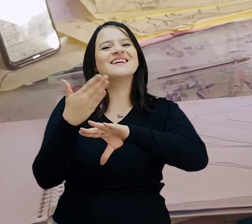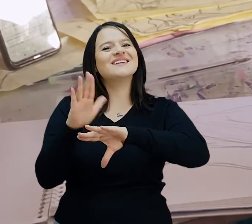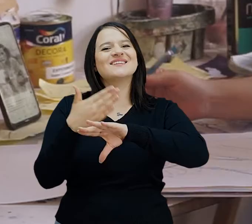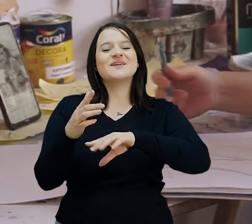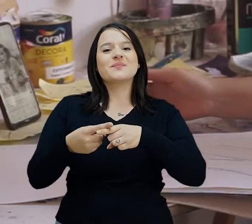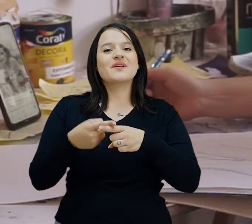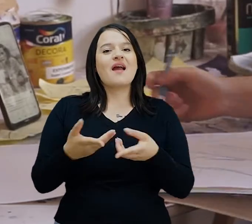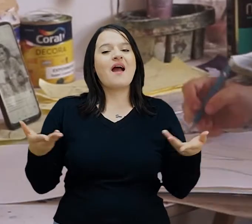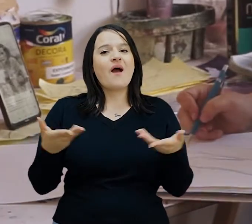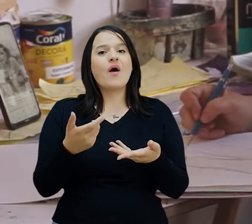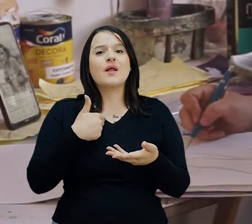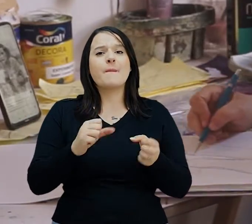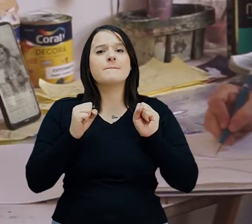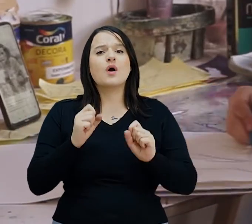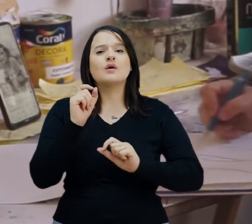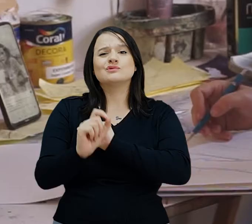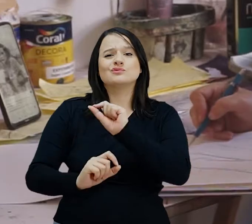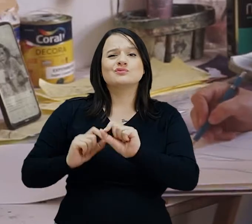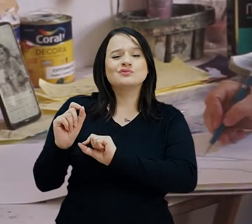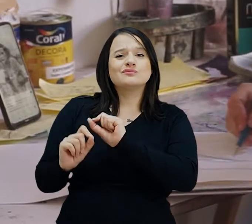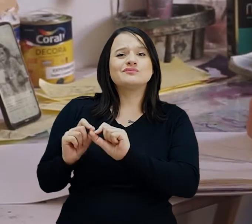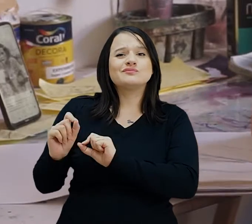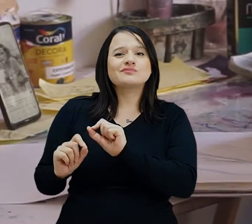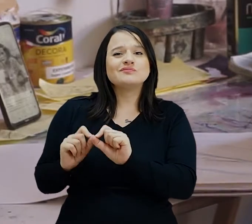Continua. Eu posso agora pegar